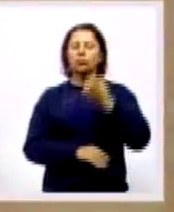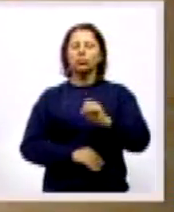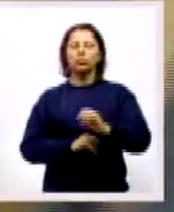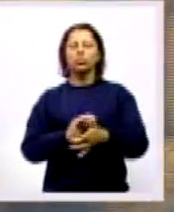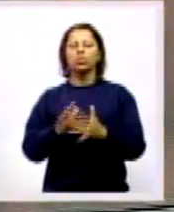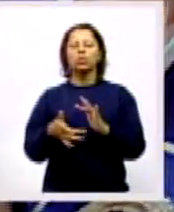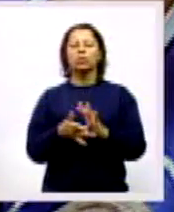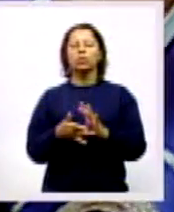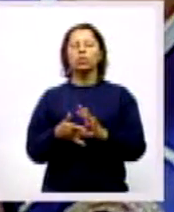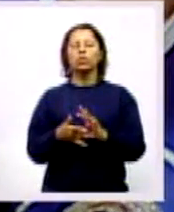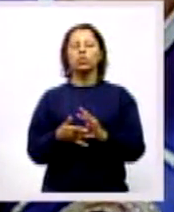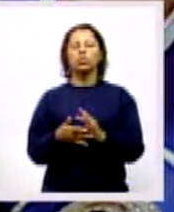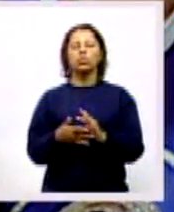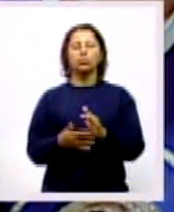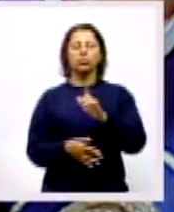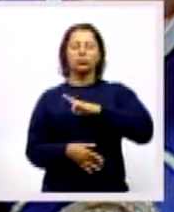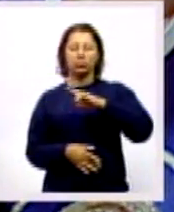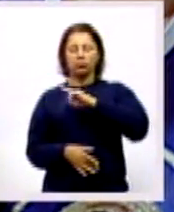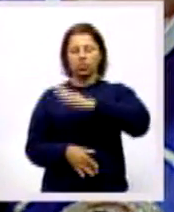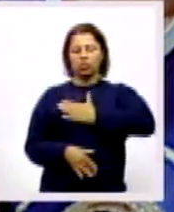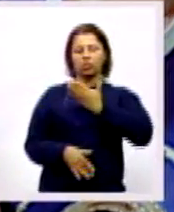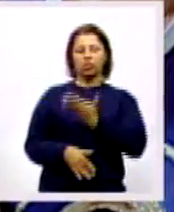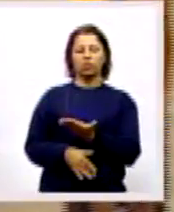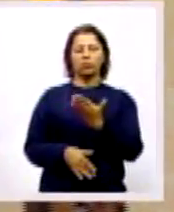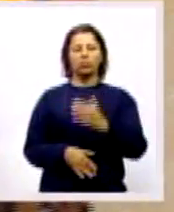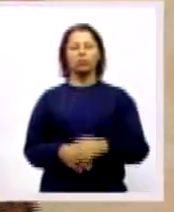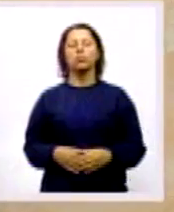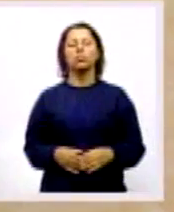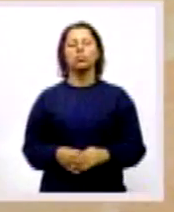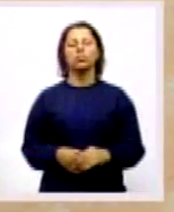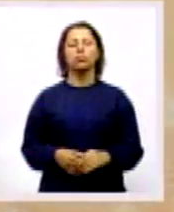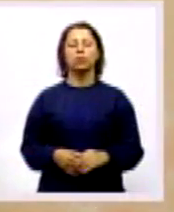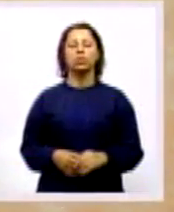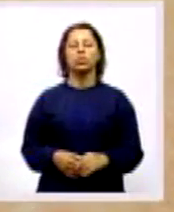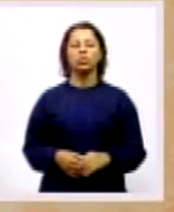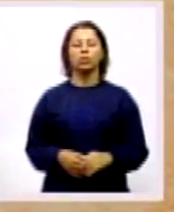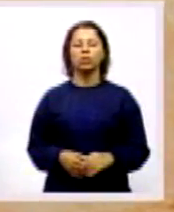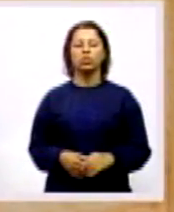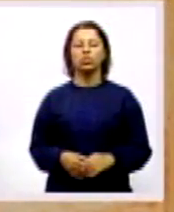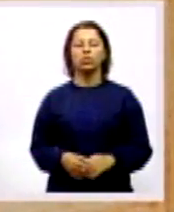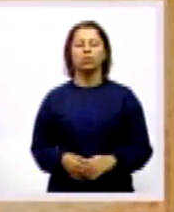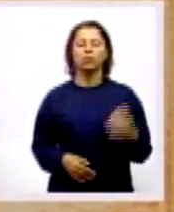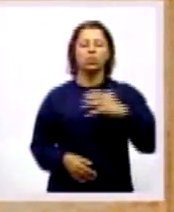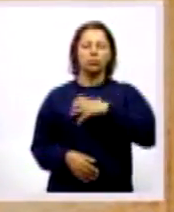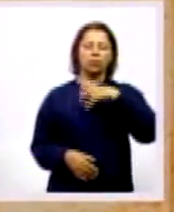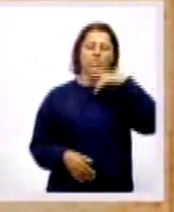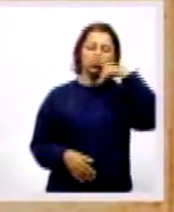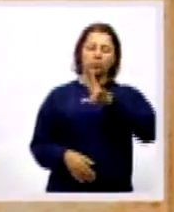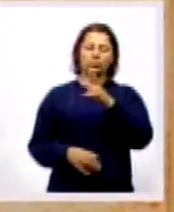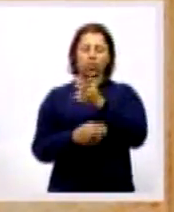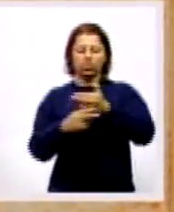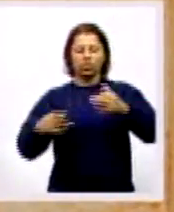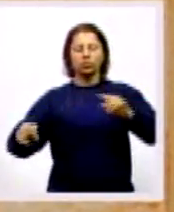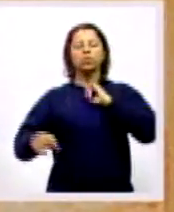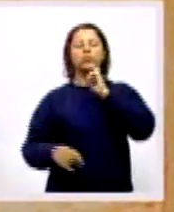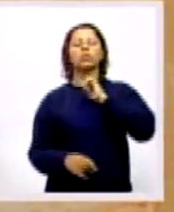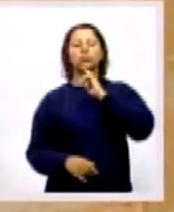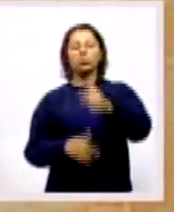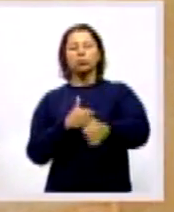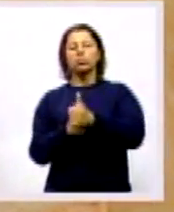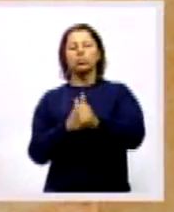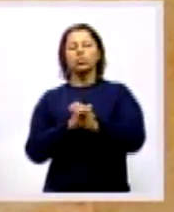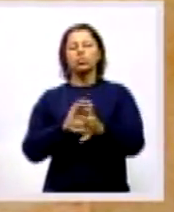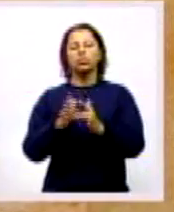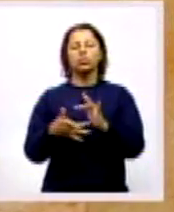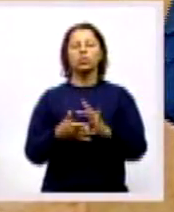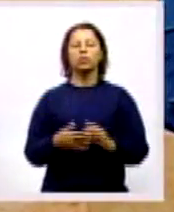Jesus tivesse o olho torto, se Jesus tivesse um preconceito aqui, no jeito de enxergar os outros, ninguém teria tido